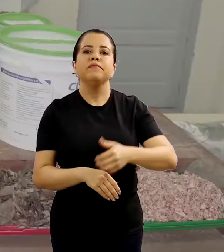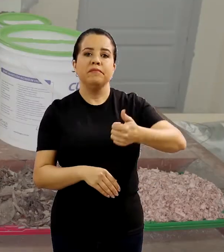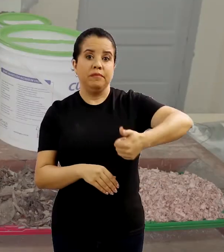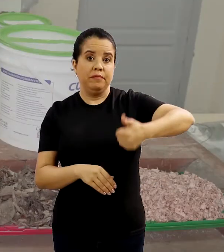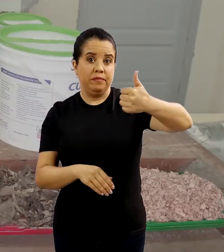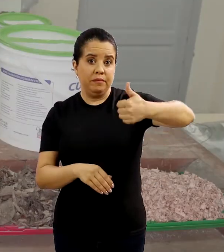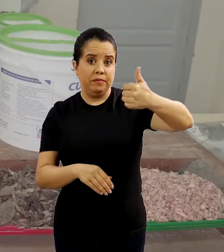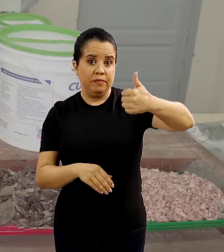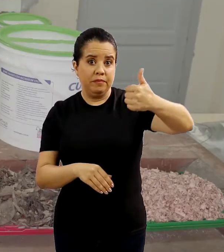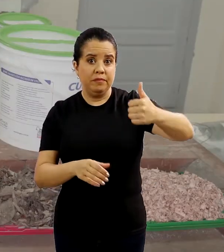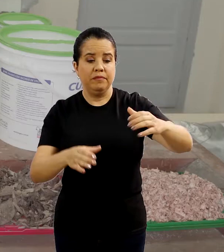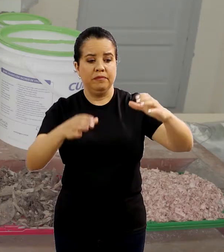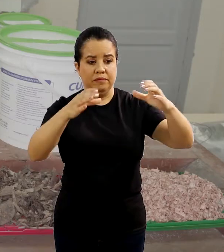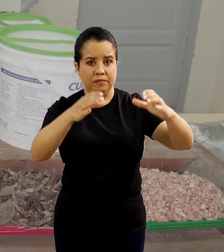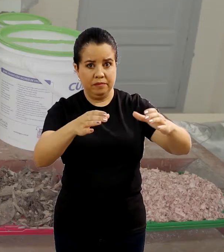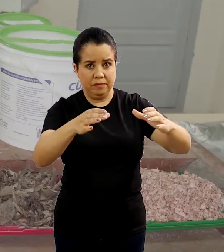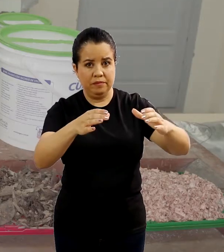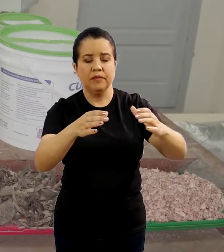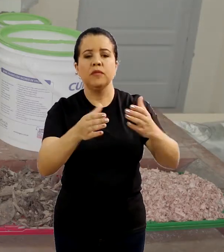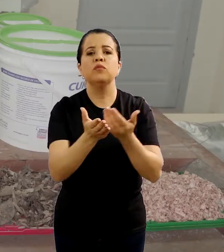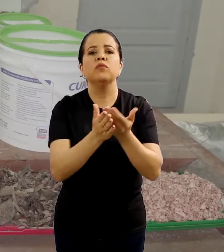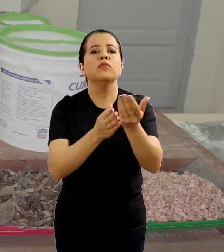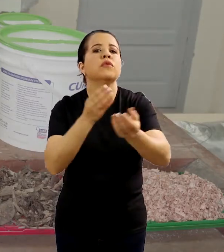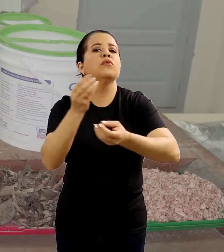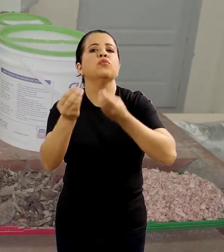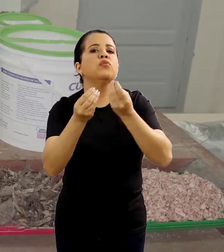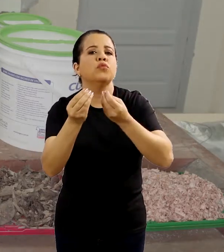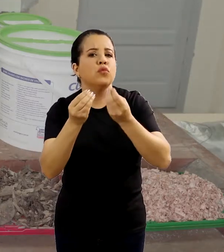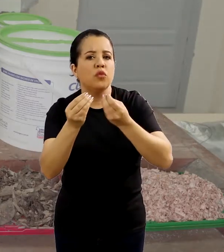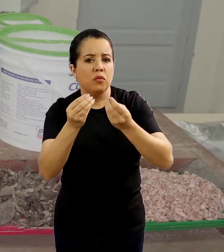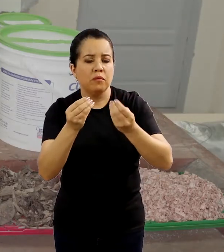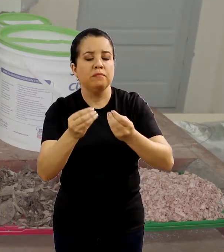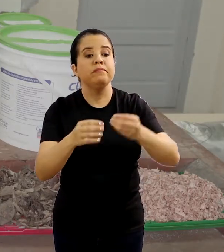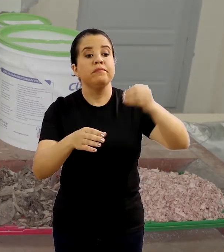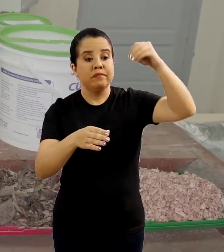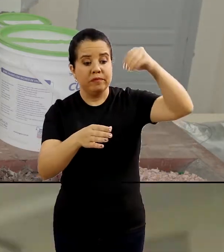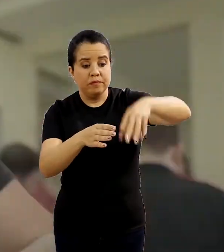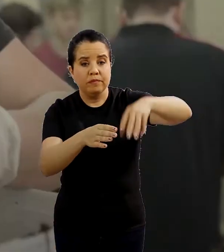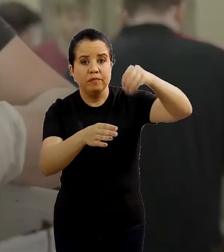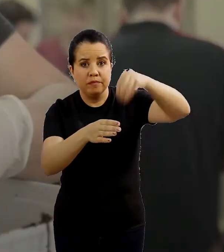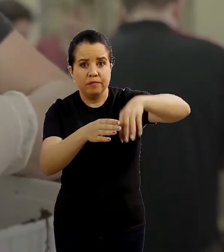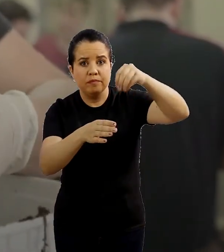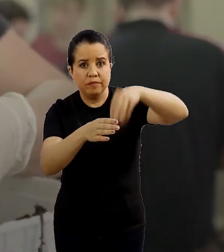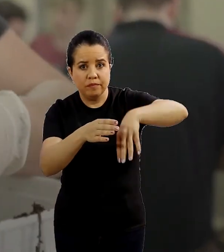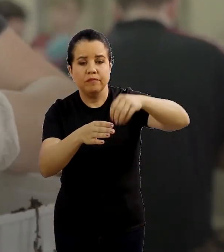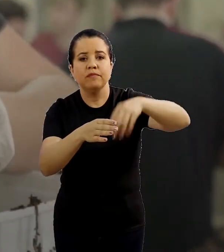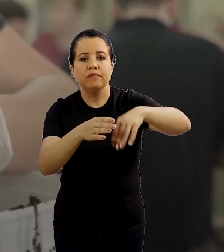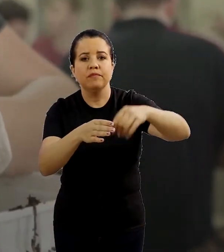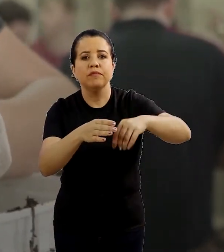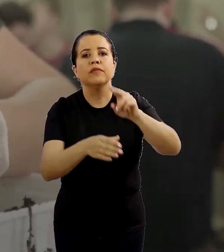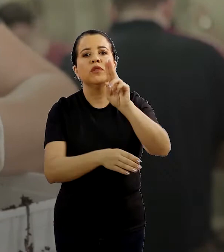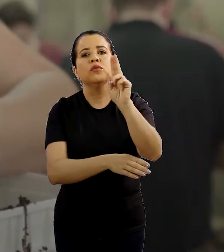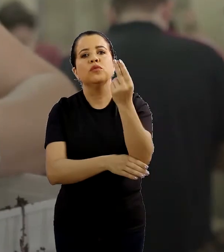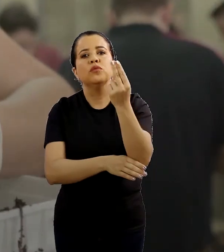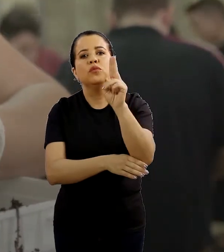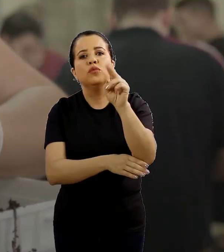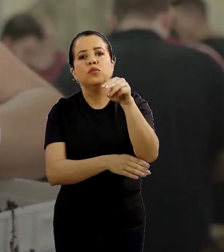A primeira caixa a gente vai iniciar colocando o humus da minhoca.